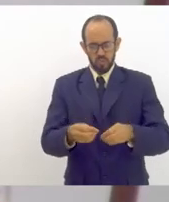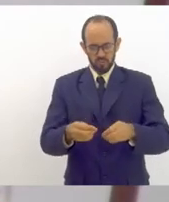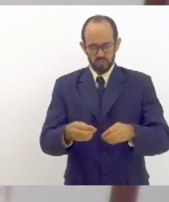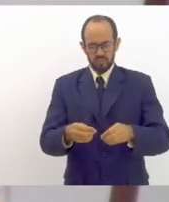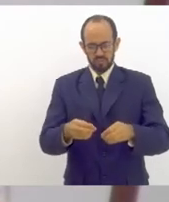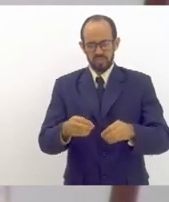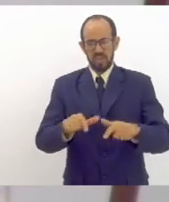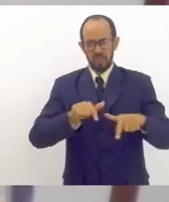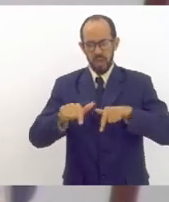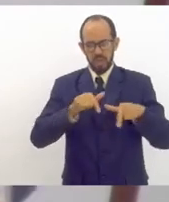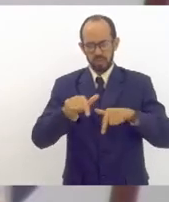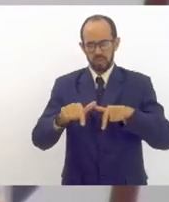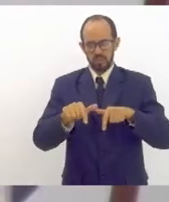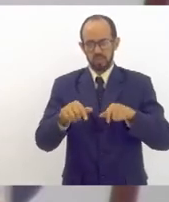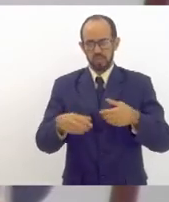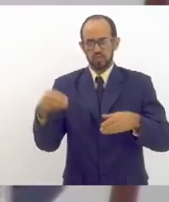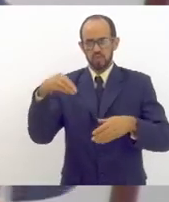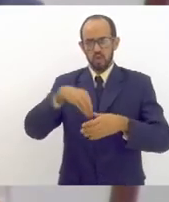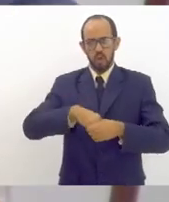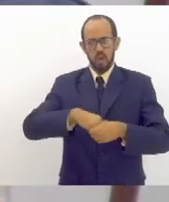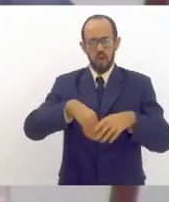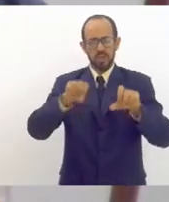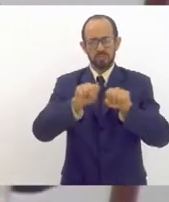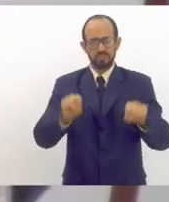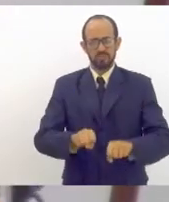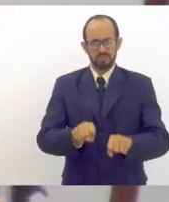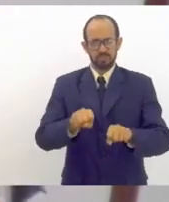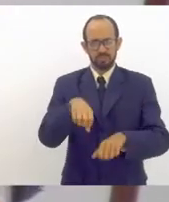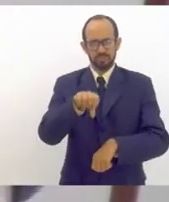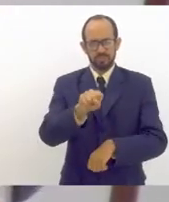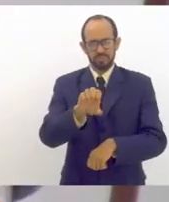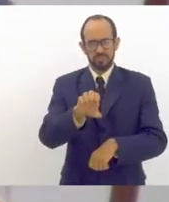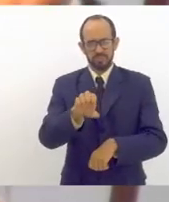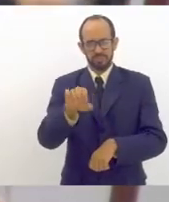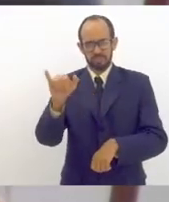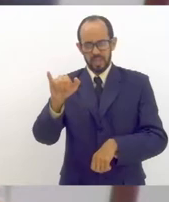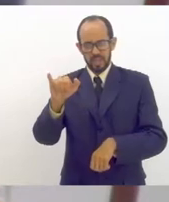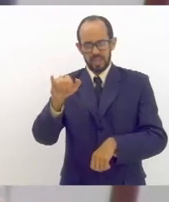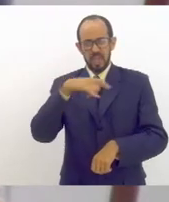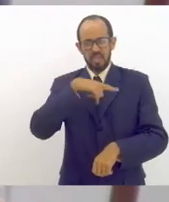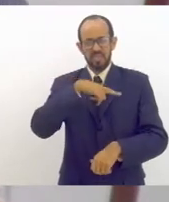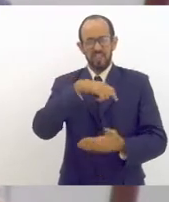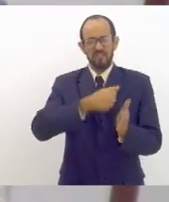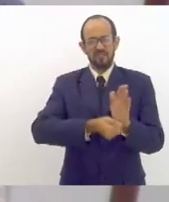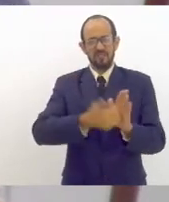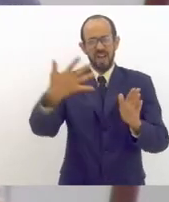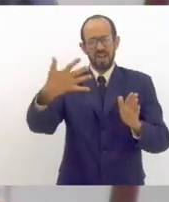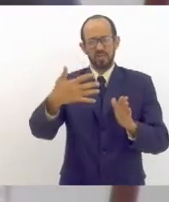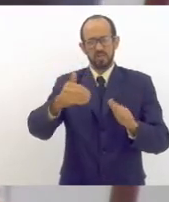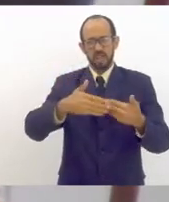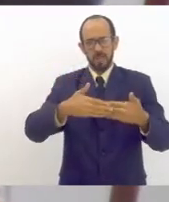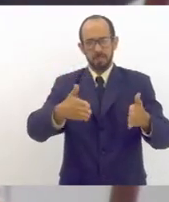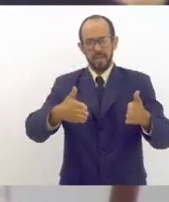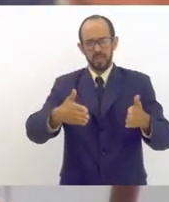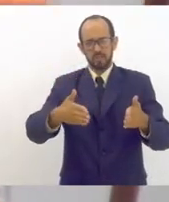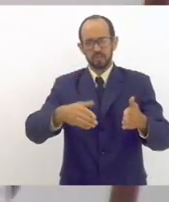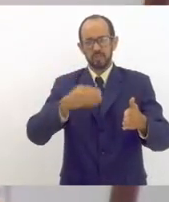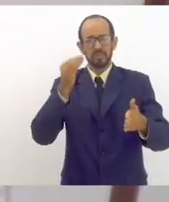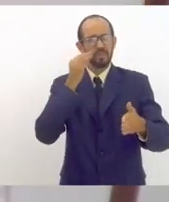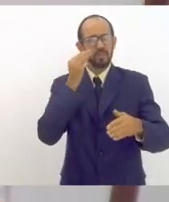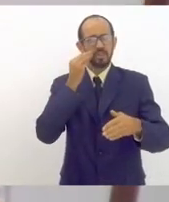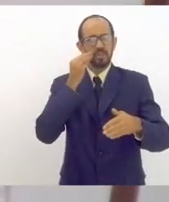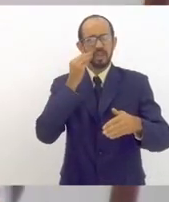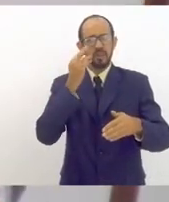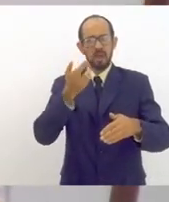a gente bota no sei e são milhares de 6 abertos buscando Exatamente isso uma resposta para que a gente vá andando com